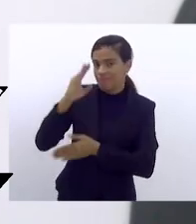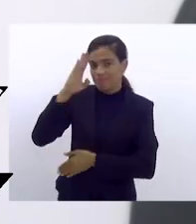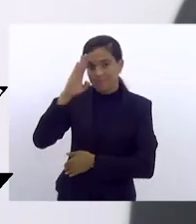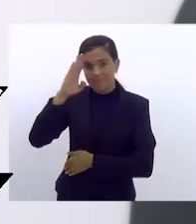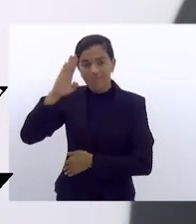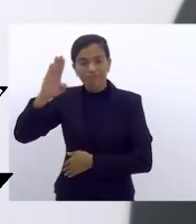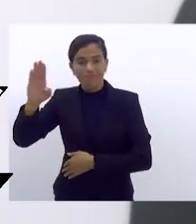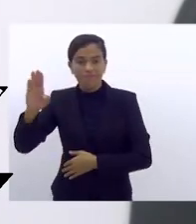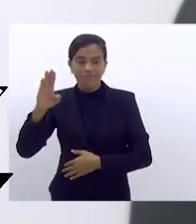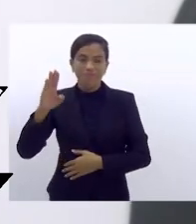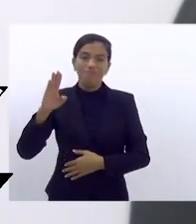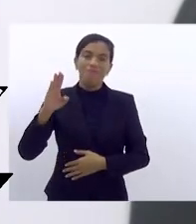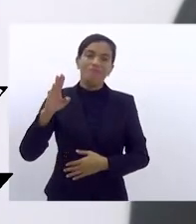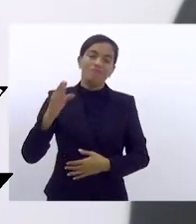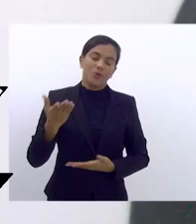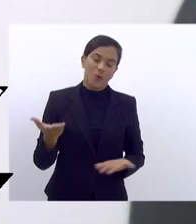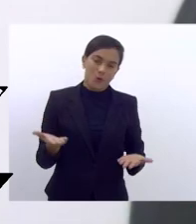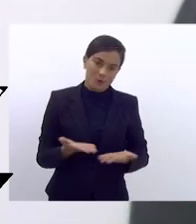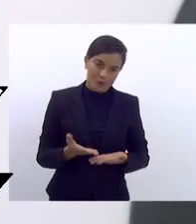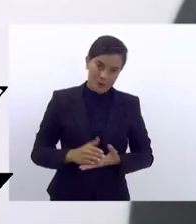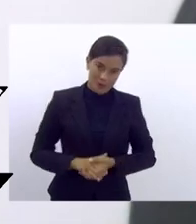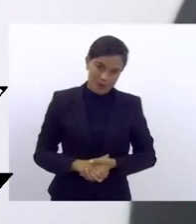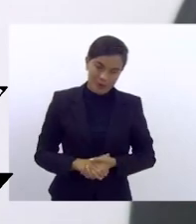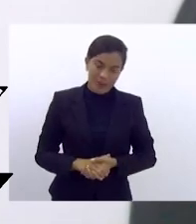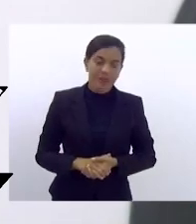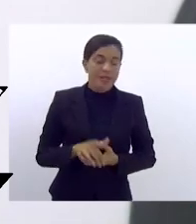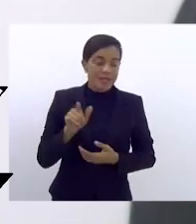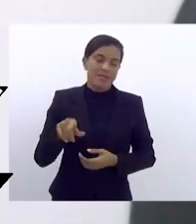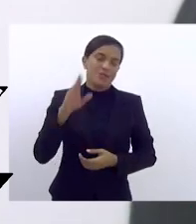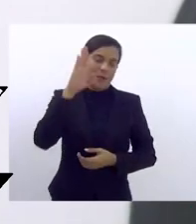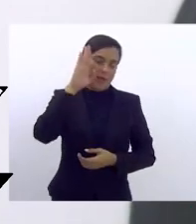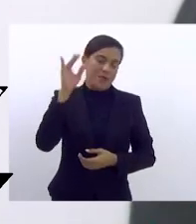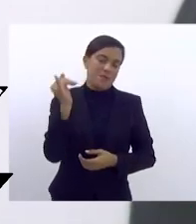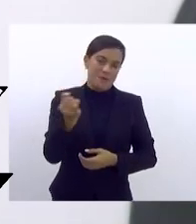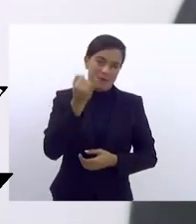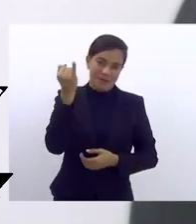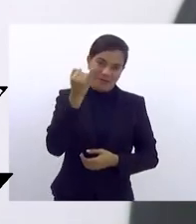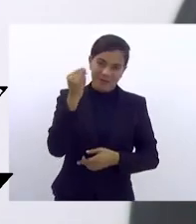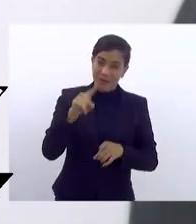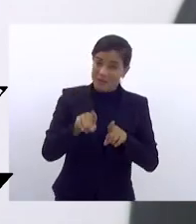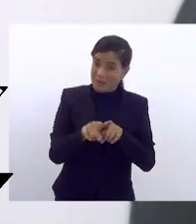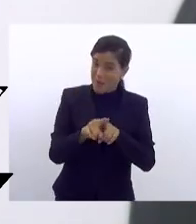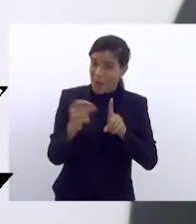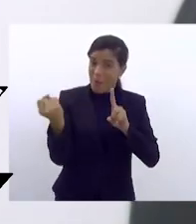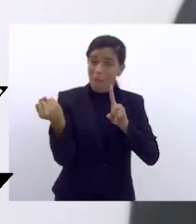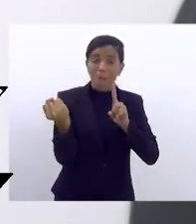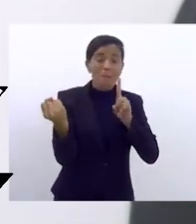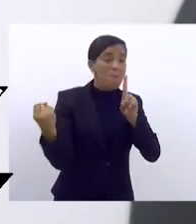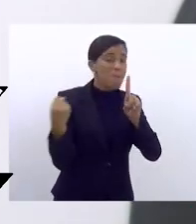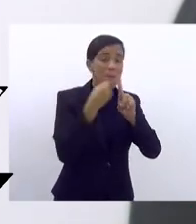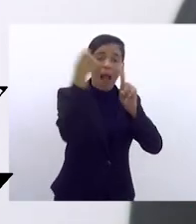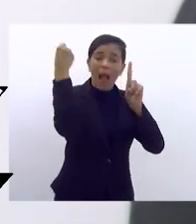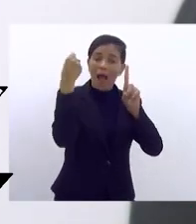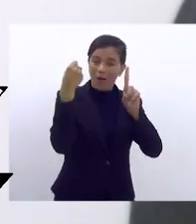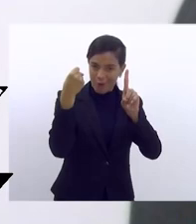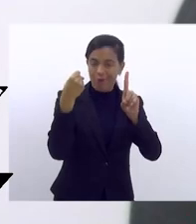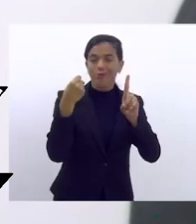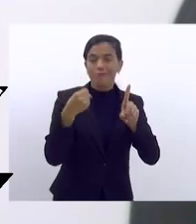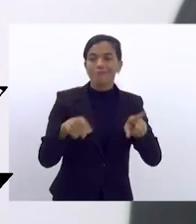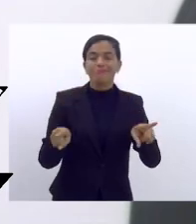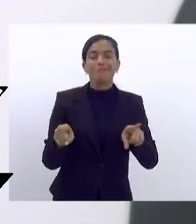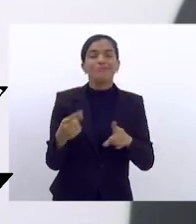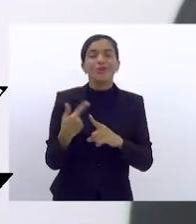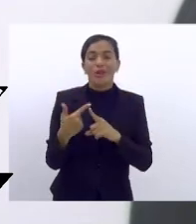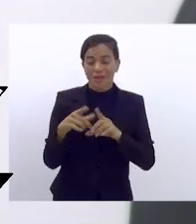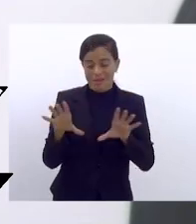tratadas aqui no dia de hoje eu acho que isso é fundamental e esse é um grande marco e um grande desafio para que essa